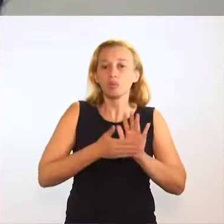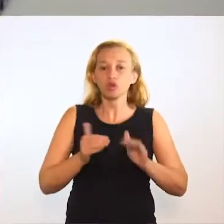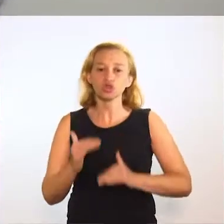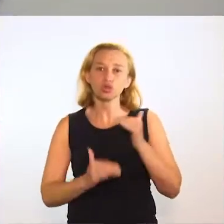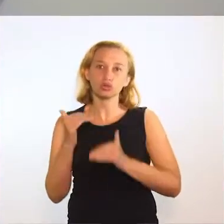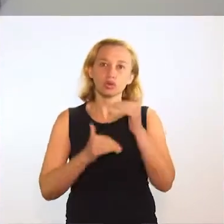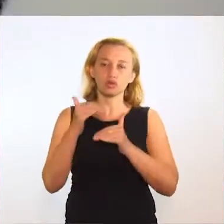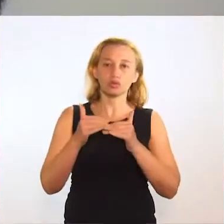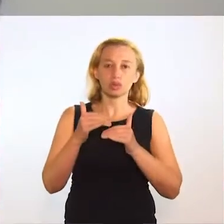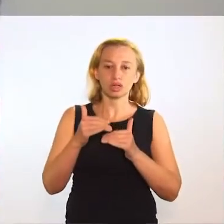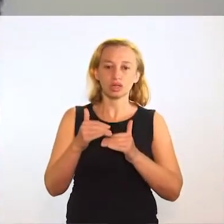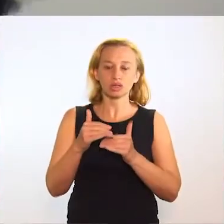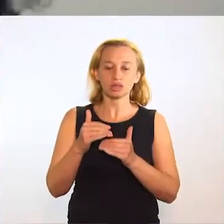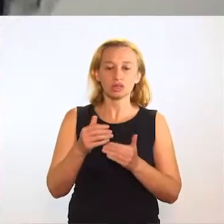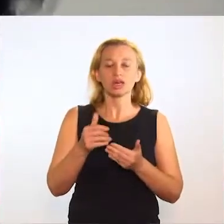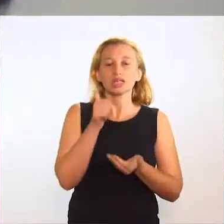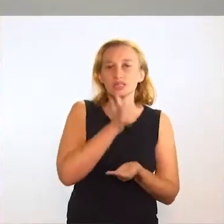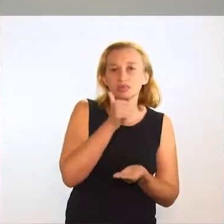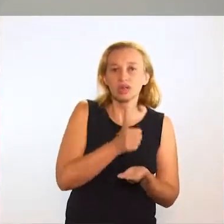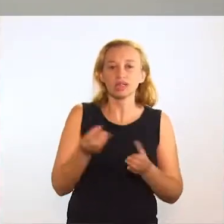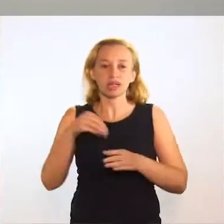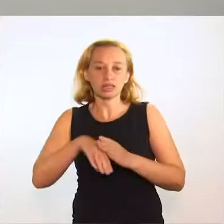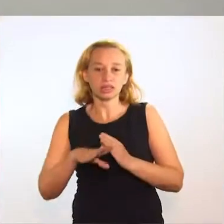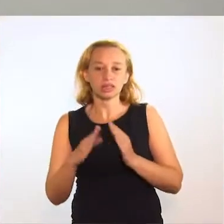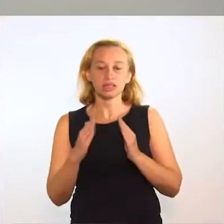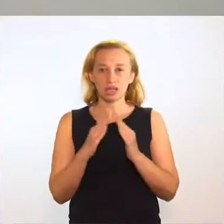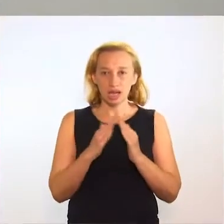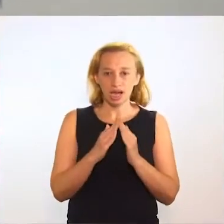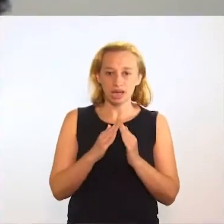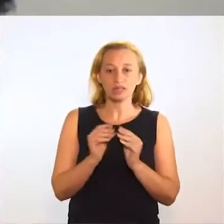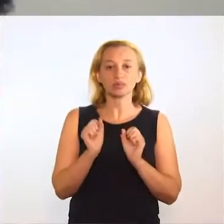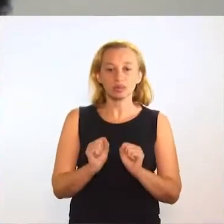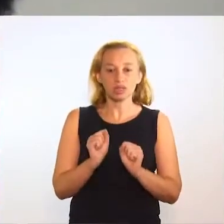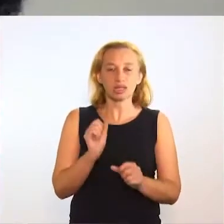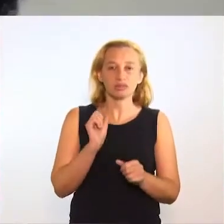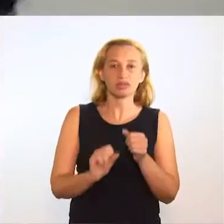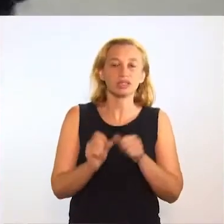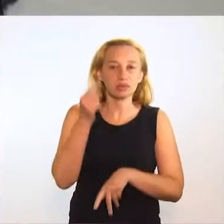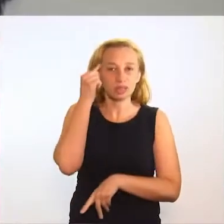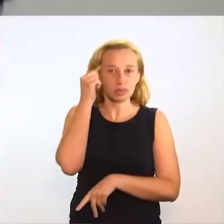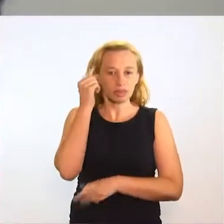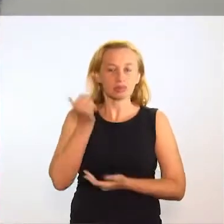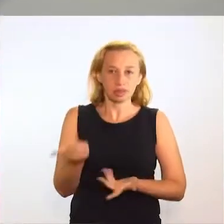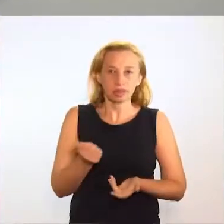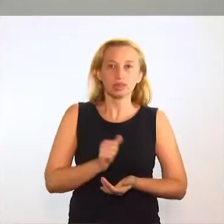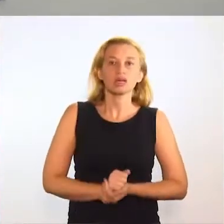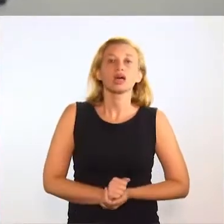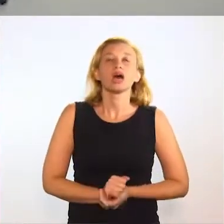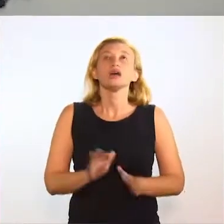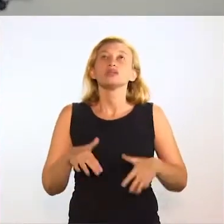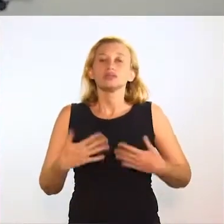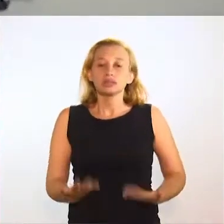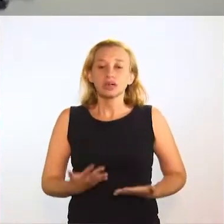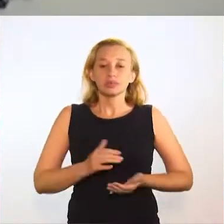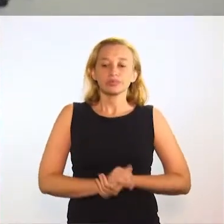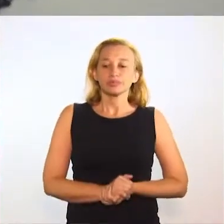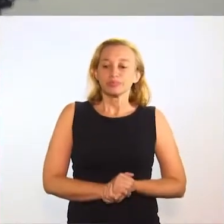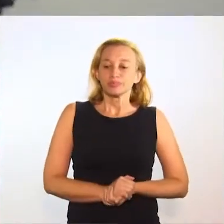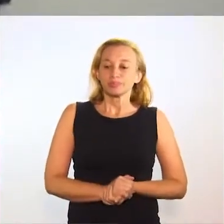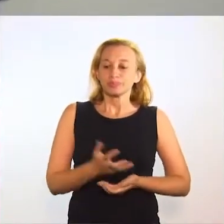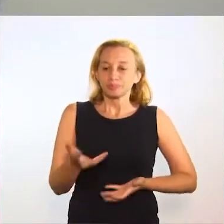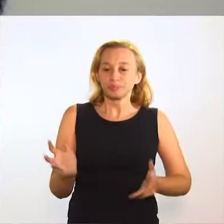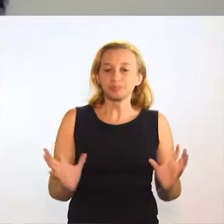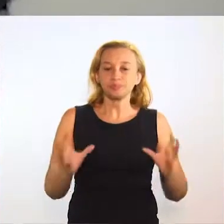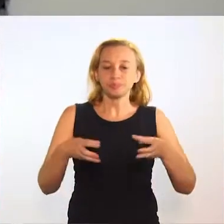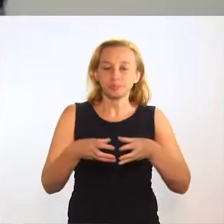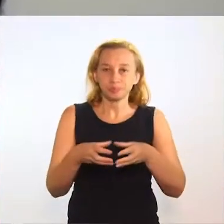proposta de levar o desenvolvimento e também para essas mulheres que estavam em casa, que quando fizeram, puderam fazer essas reflexões, né? Então, nós